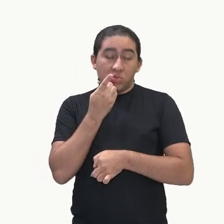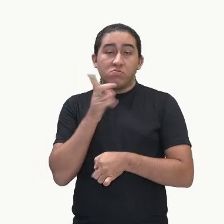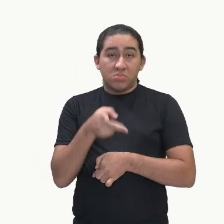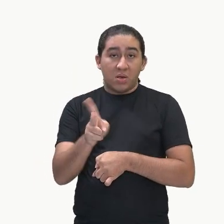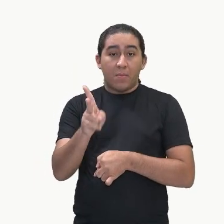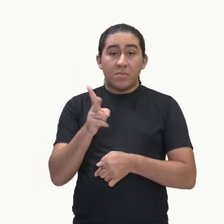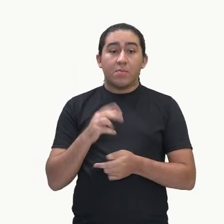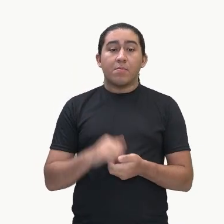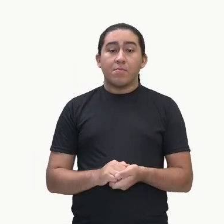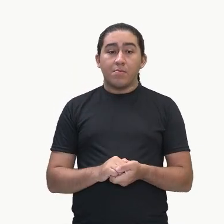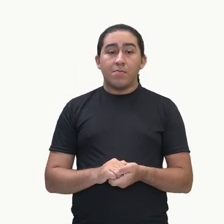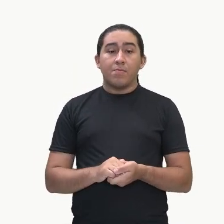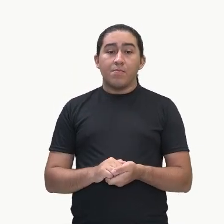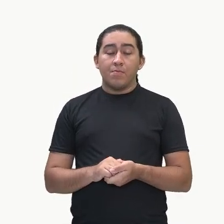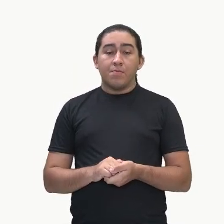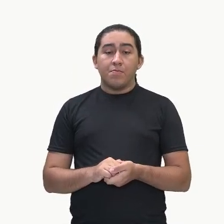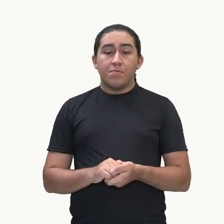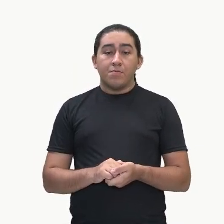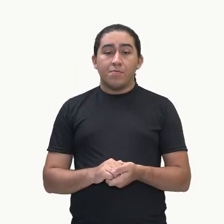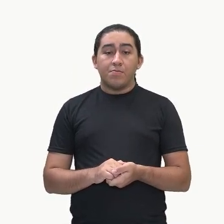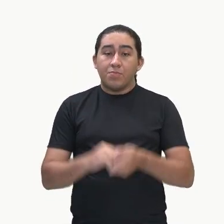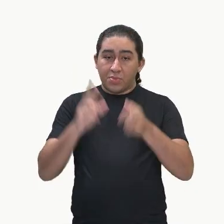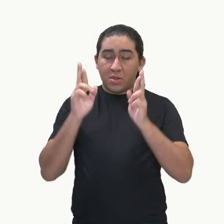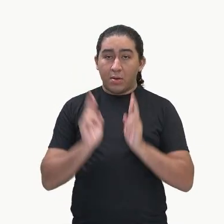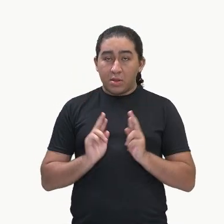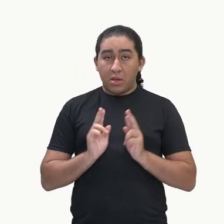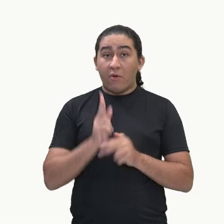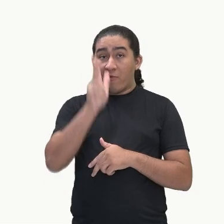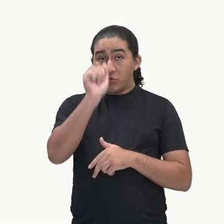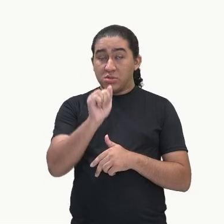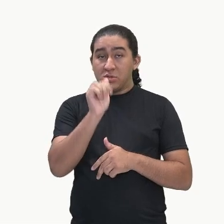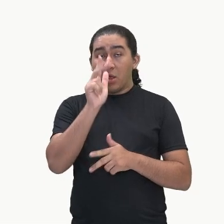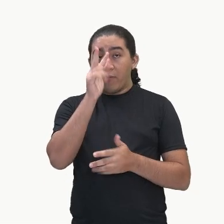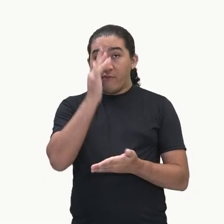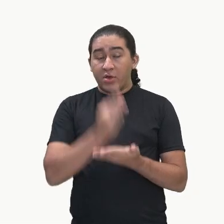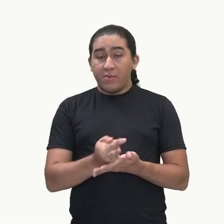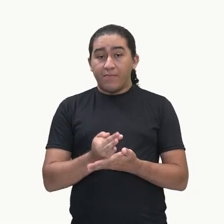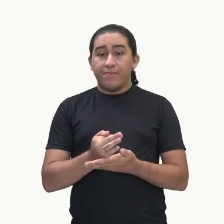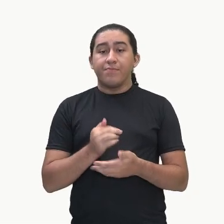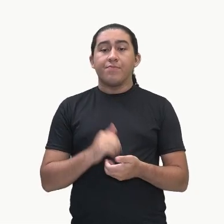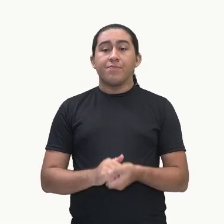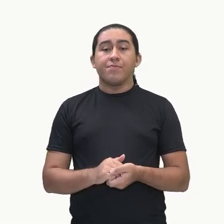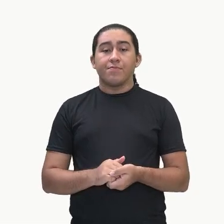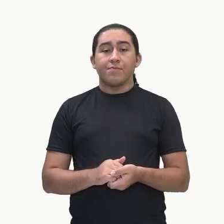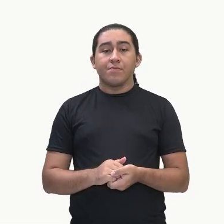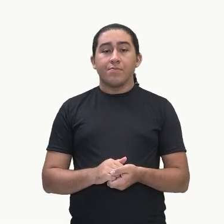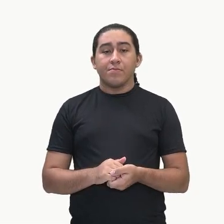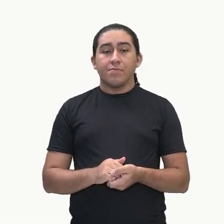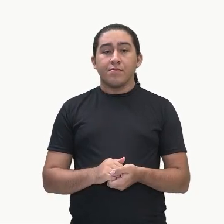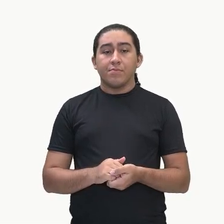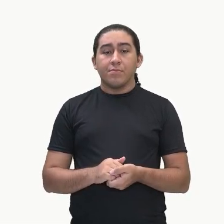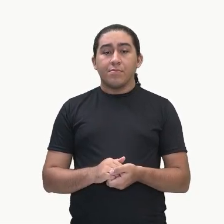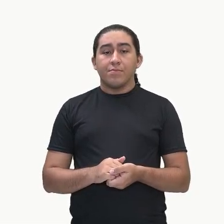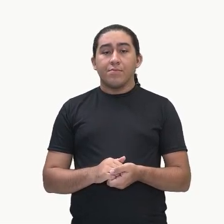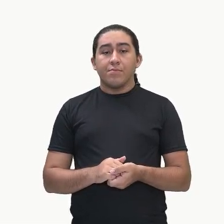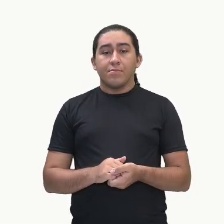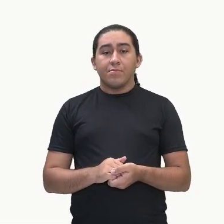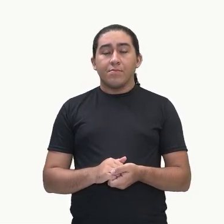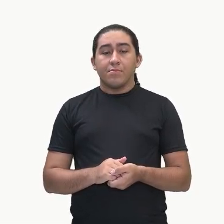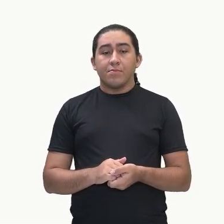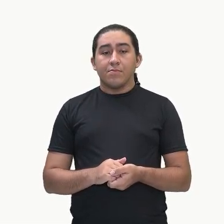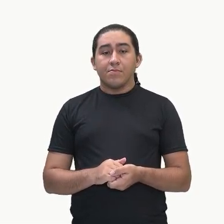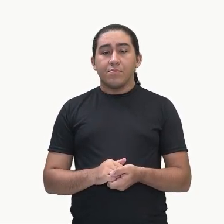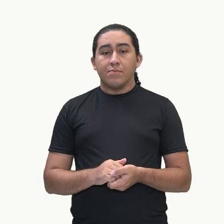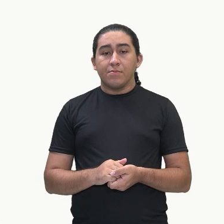se respeitar na sua força e fé. Então, que a minha ternura não ficou na estrada, essa estrada também aqui está